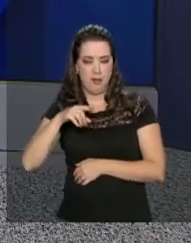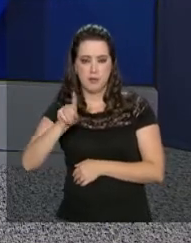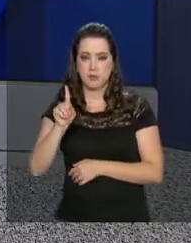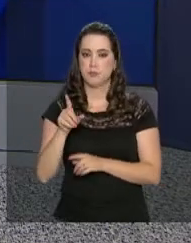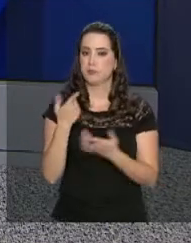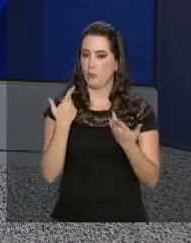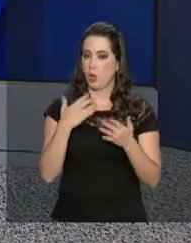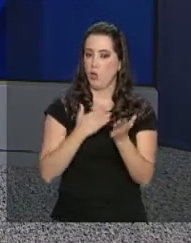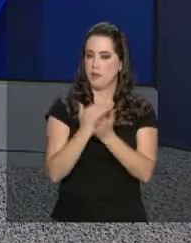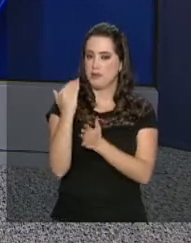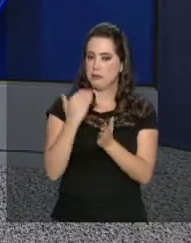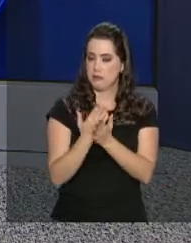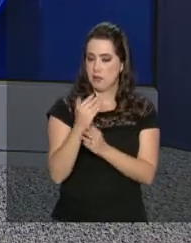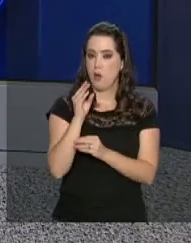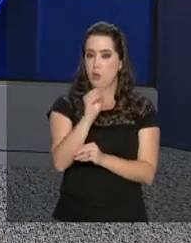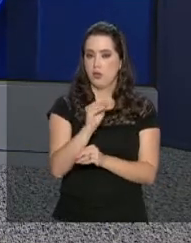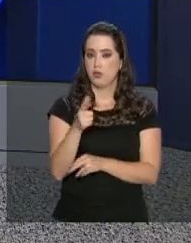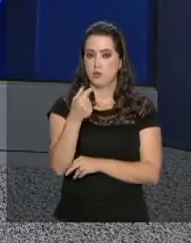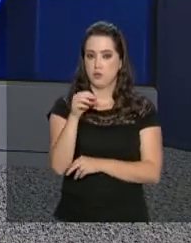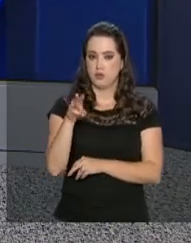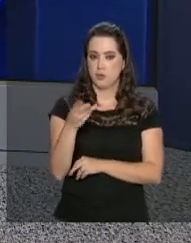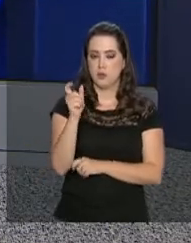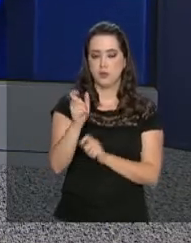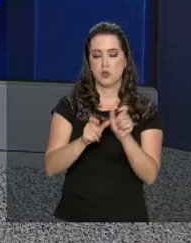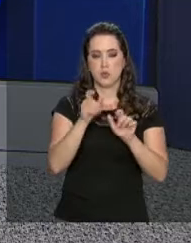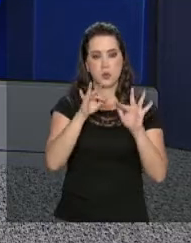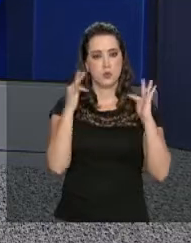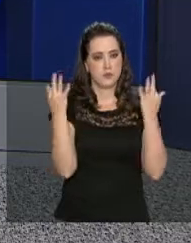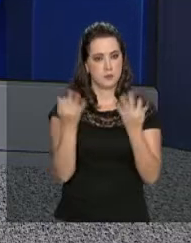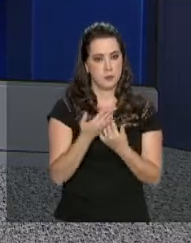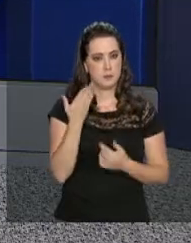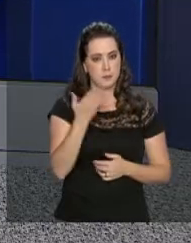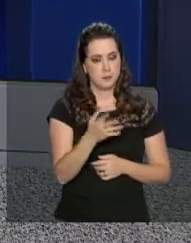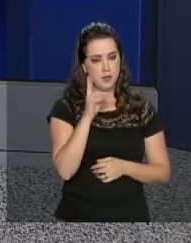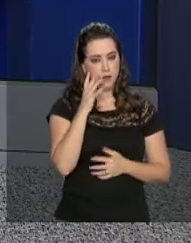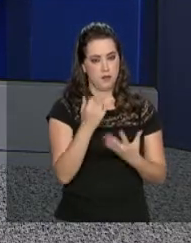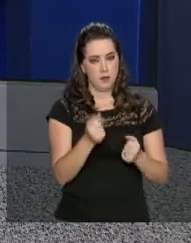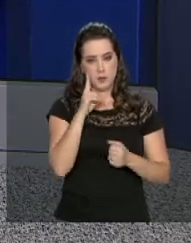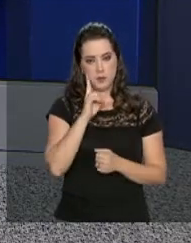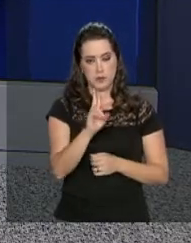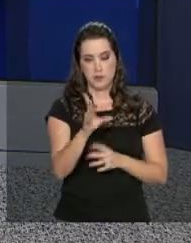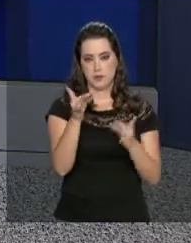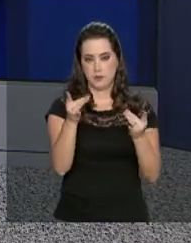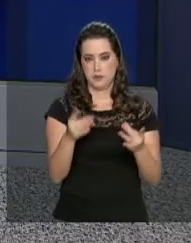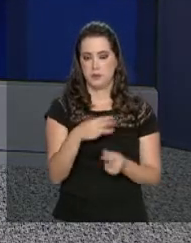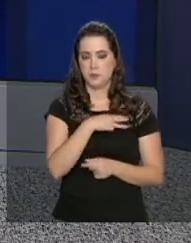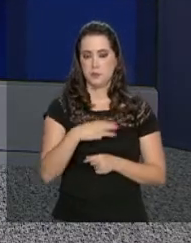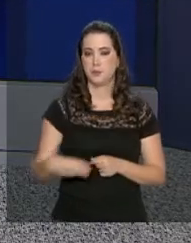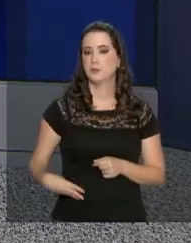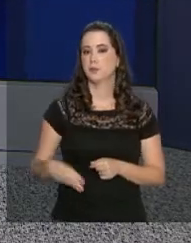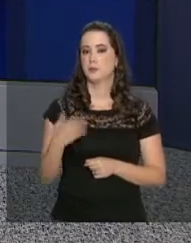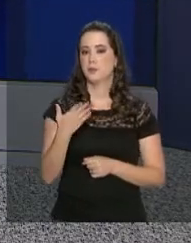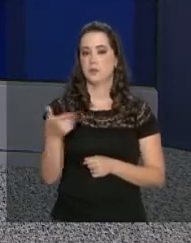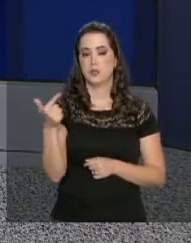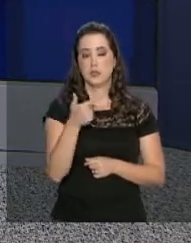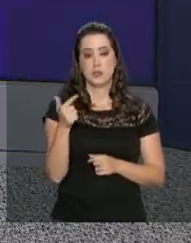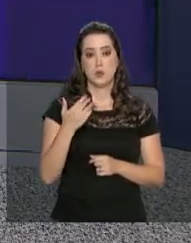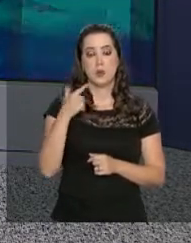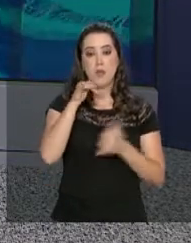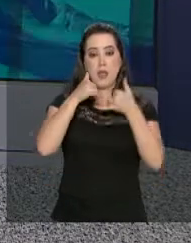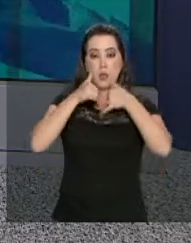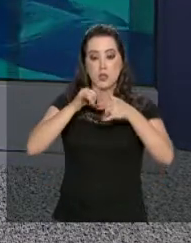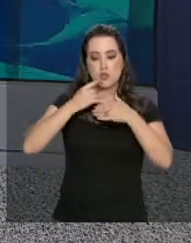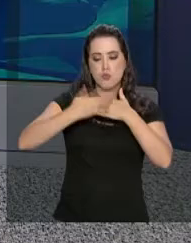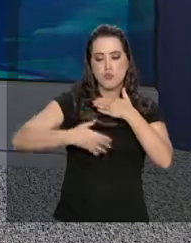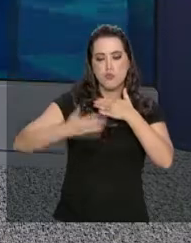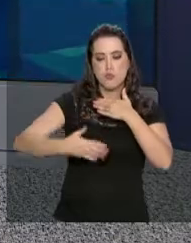a 20 milhões de famílias. O ministro Moreira Franco foi conferir as etapas de construção da segunda maior hidrelétrica do